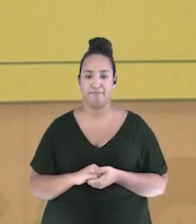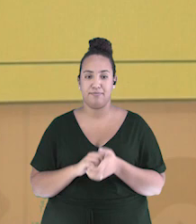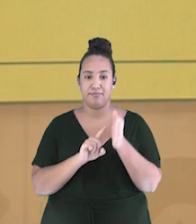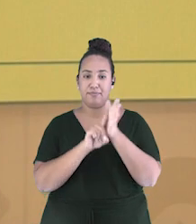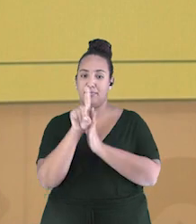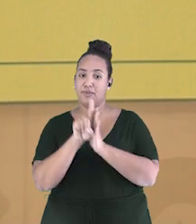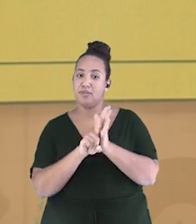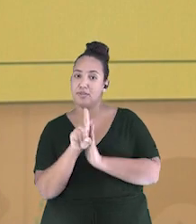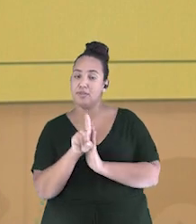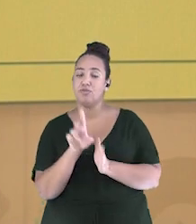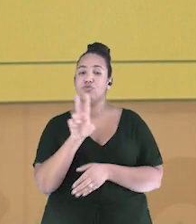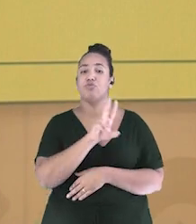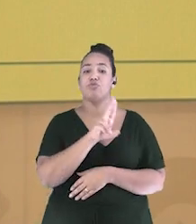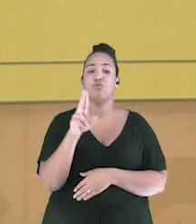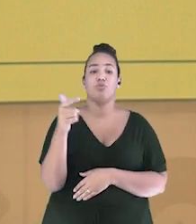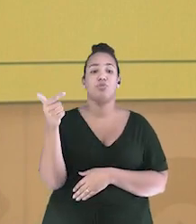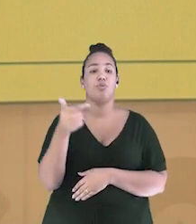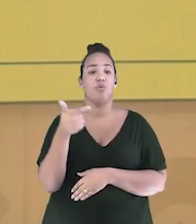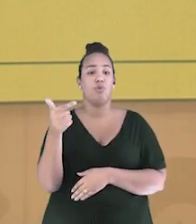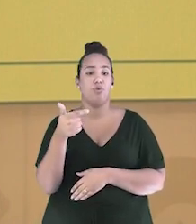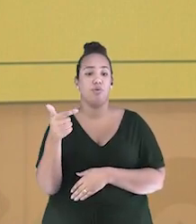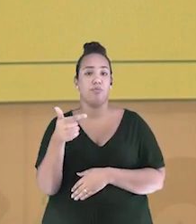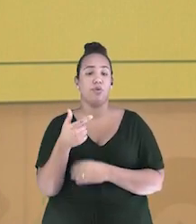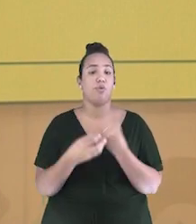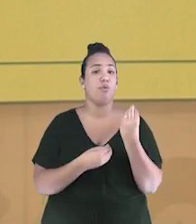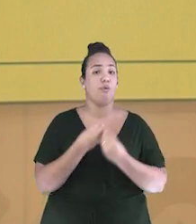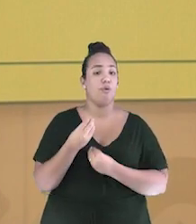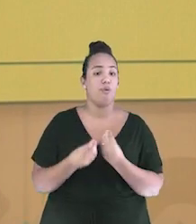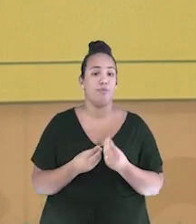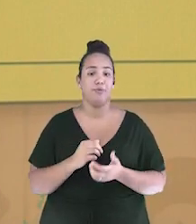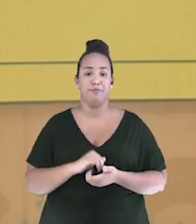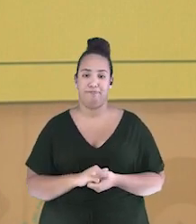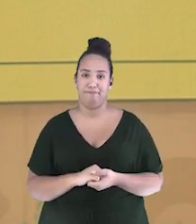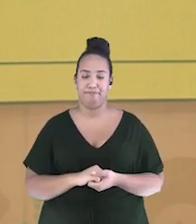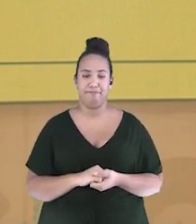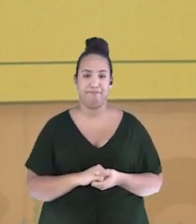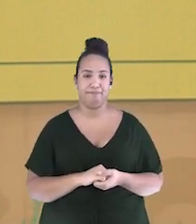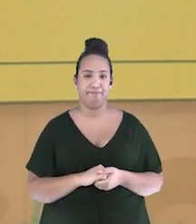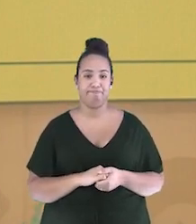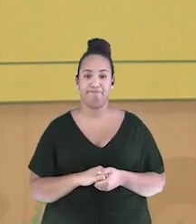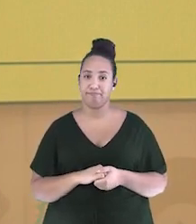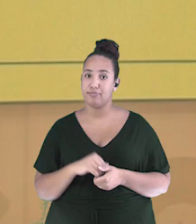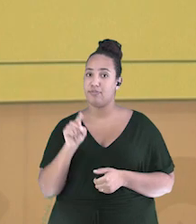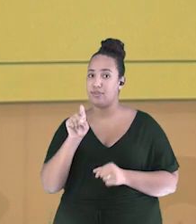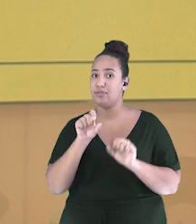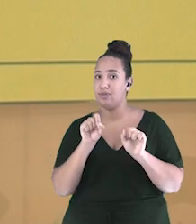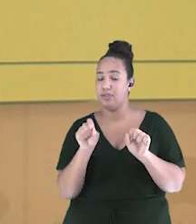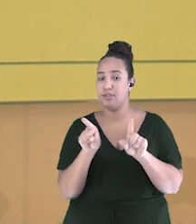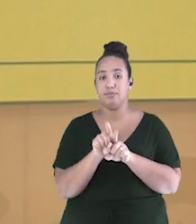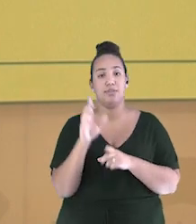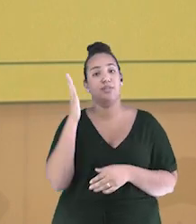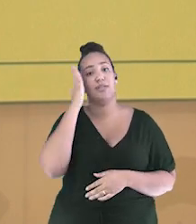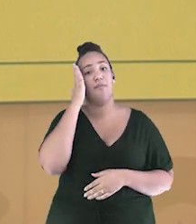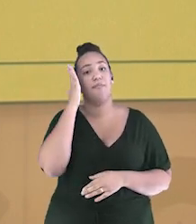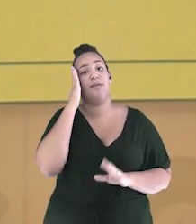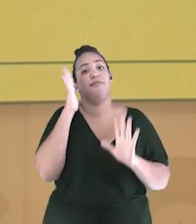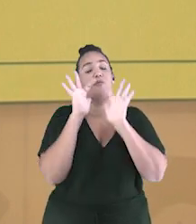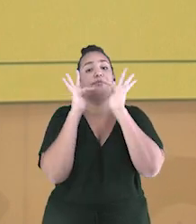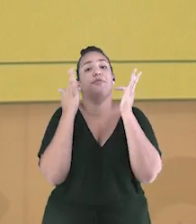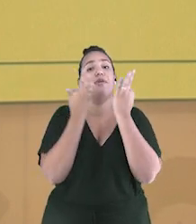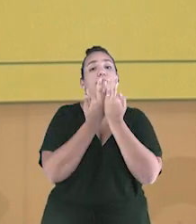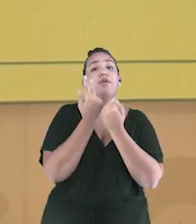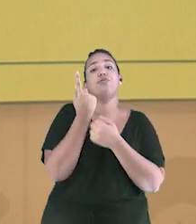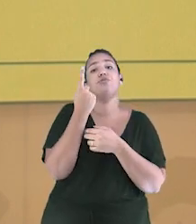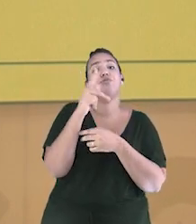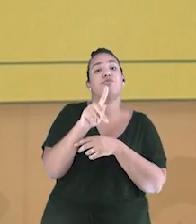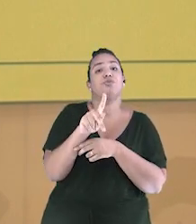Faça uma pesquisa sobre a origem do seu ou dos seus sobrenomes. Assim, você também poderá saber o provável